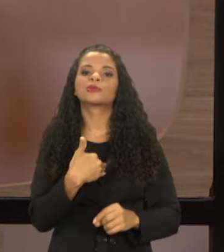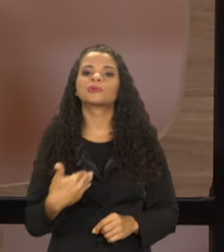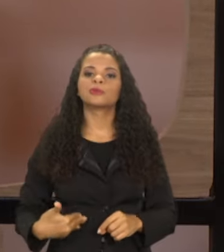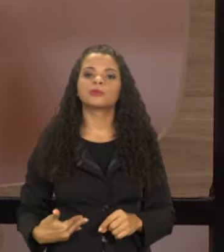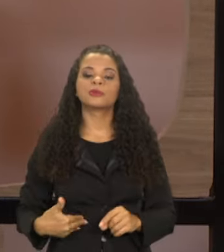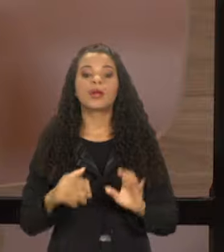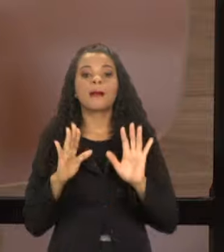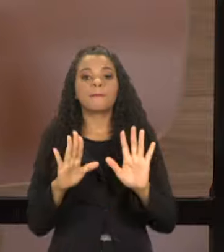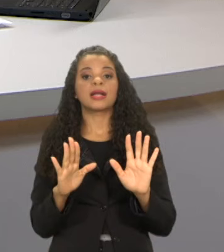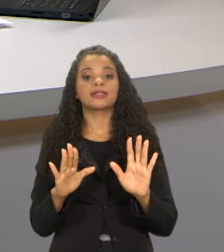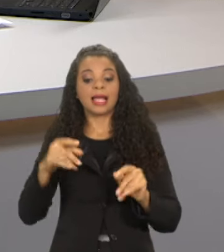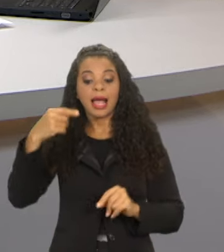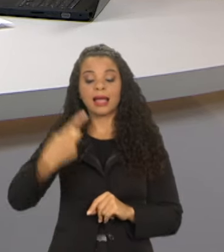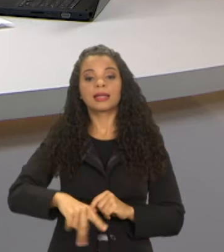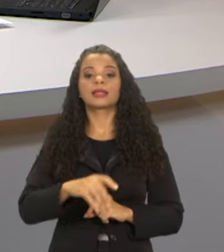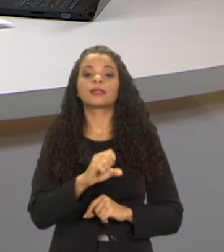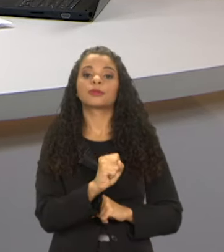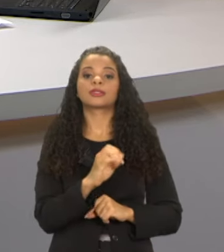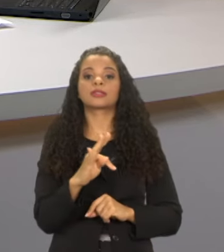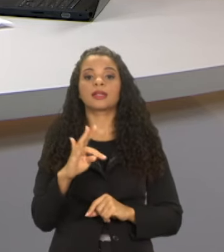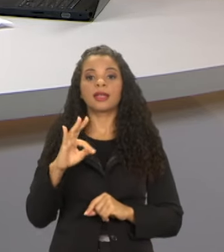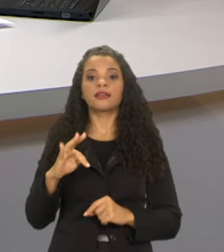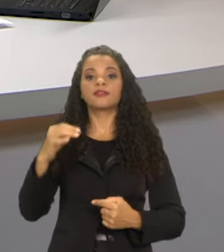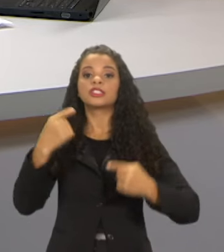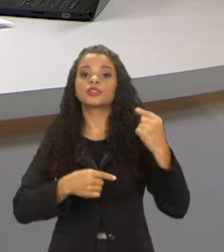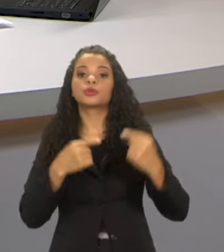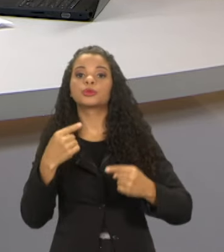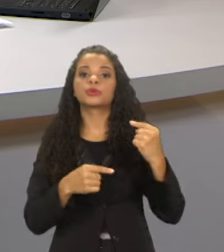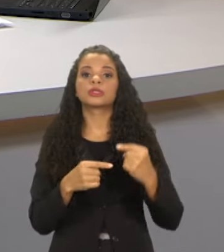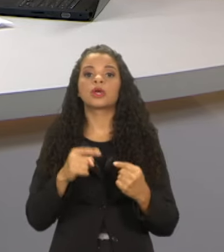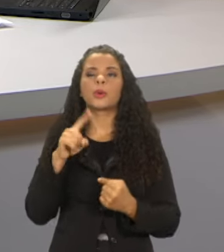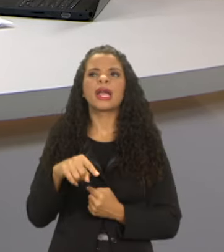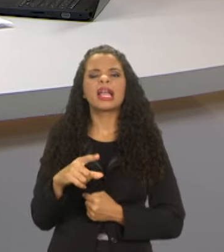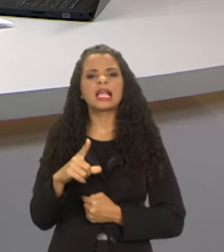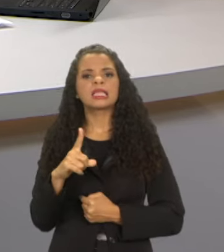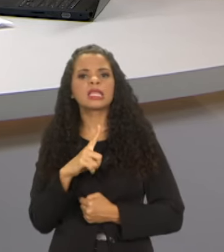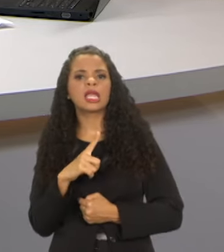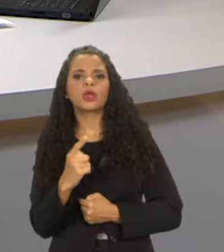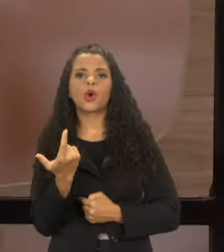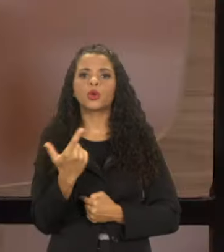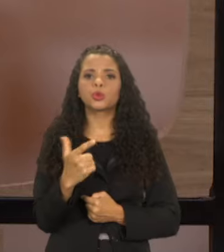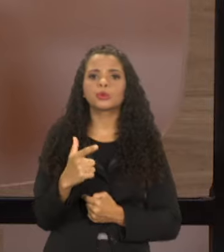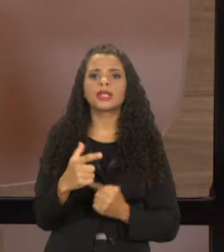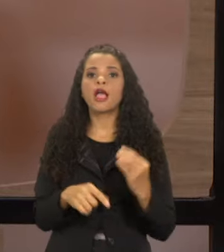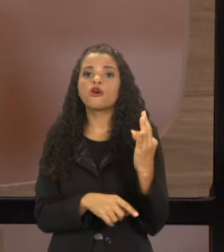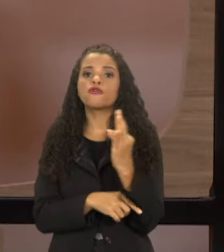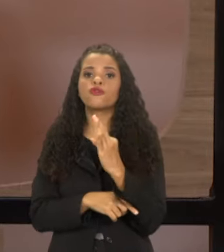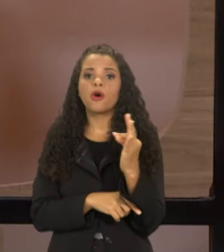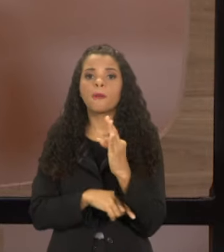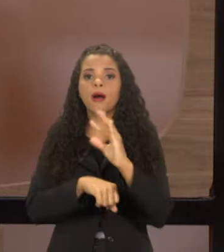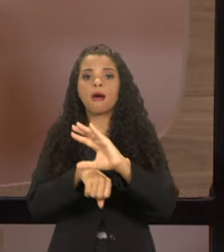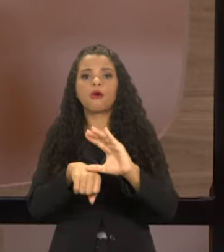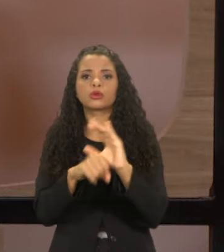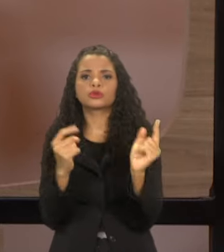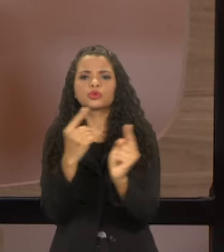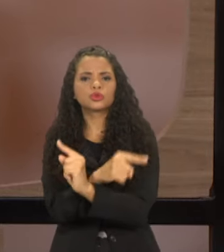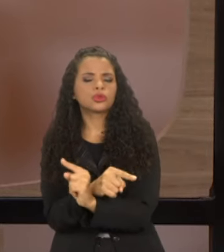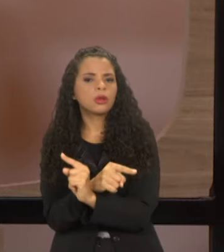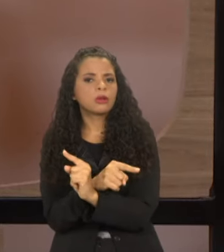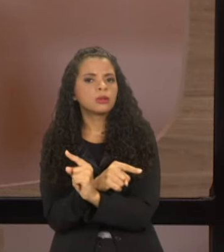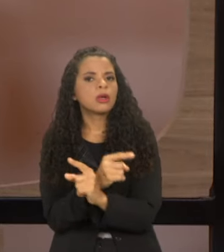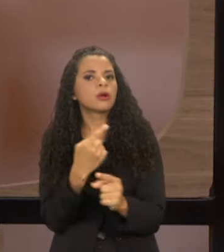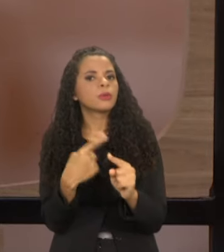Supremo é se haveria uma inconstitucionalidade formal. Que é antes, né? Antes. Porque se os ministros